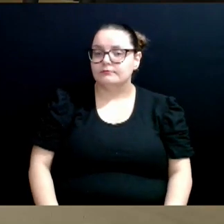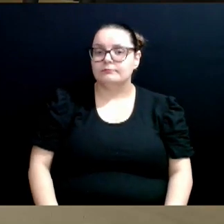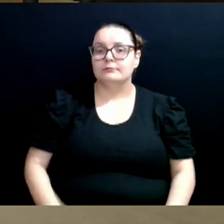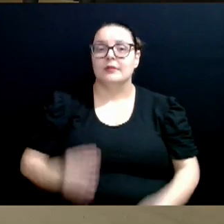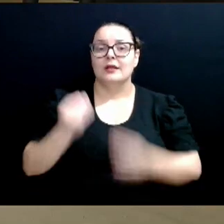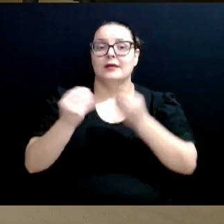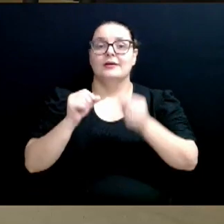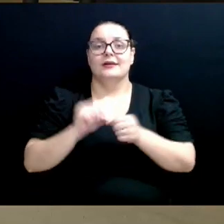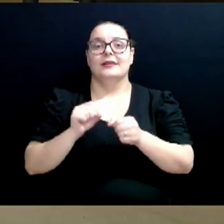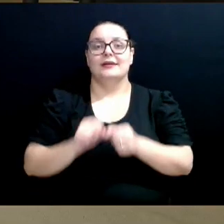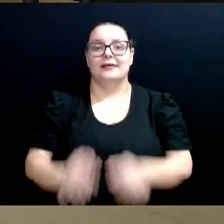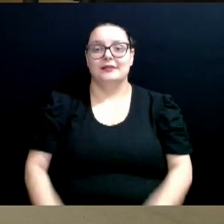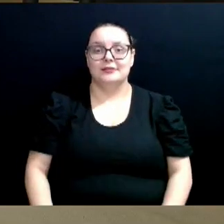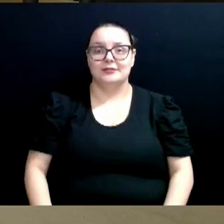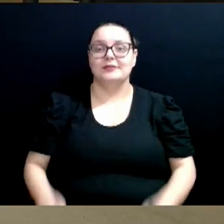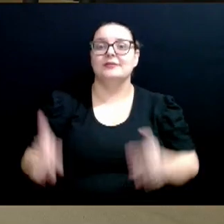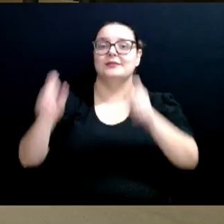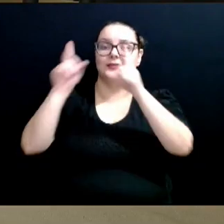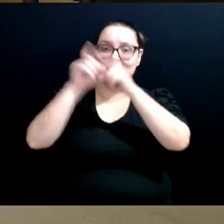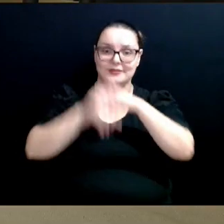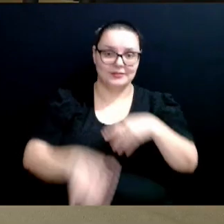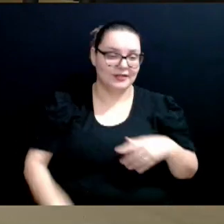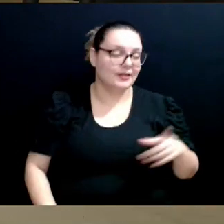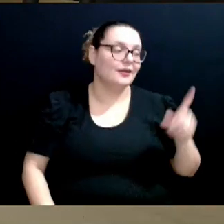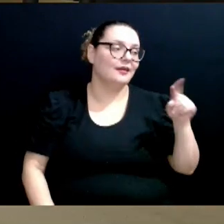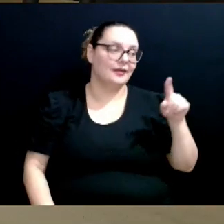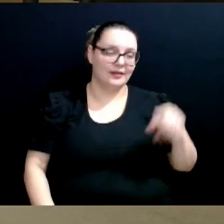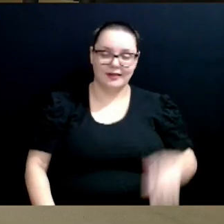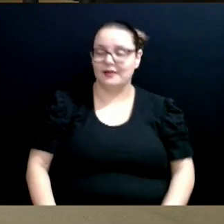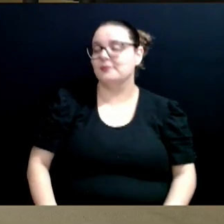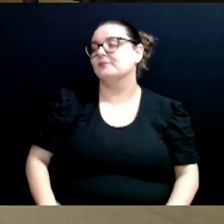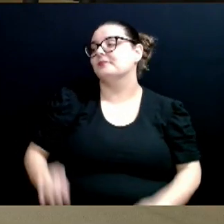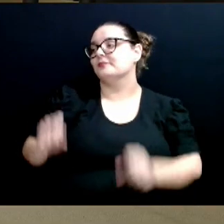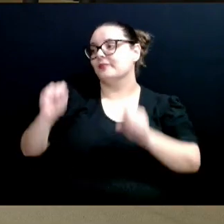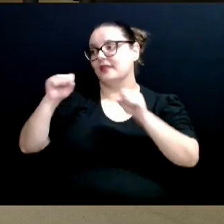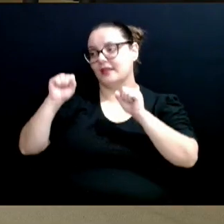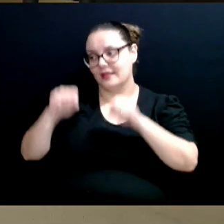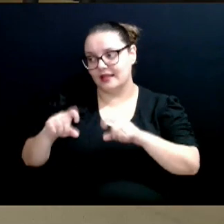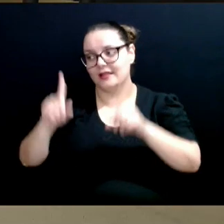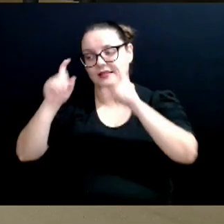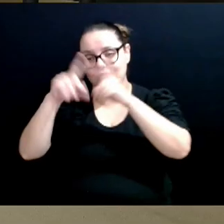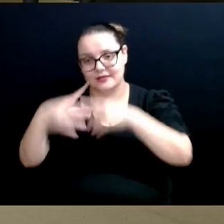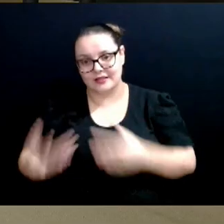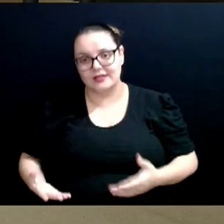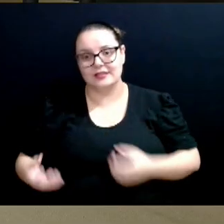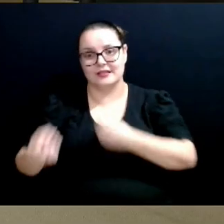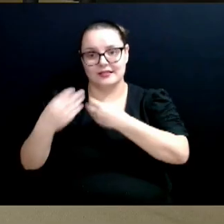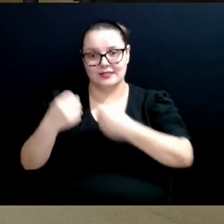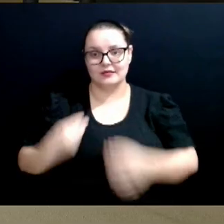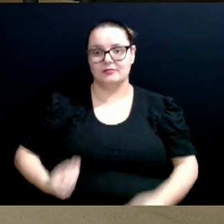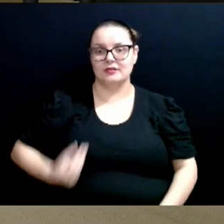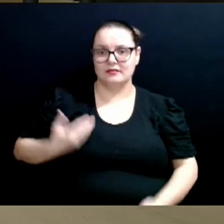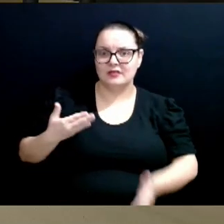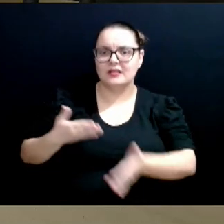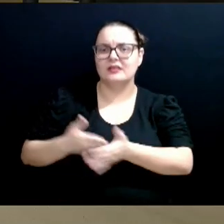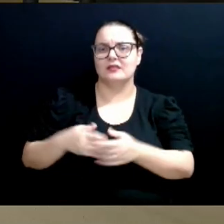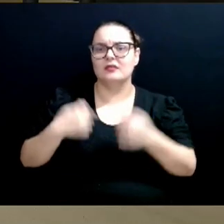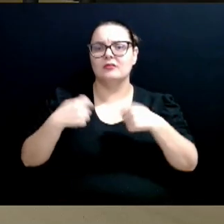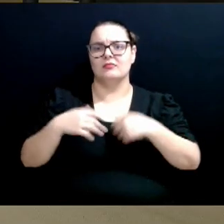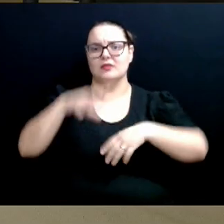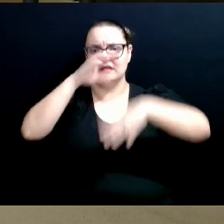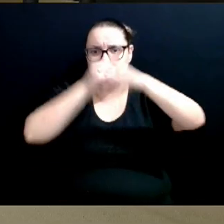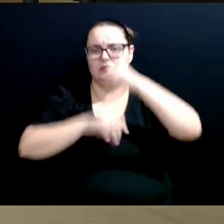É desafiador, ensina a gente porque é desafiador. Agora, esse negócio de viver no limite, gente, a gente precisa aprender